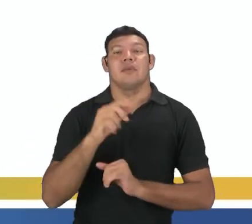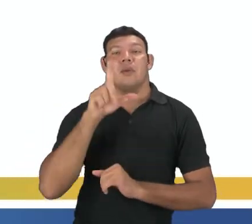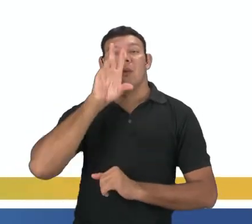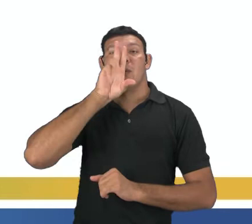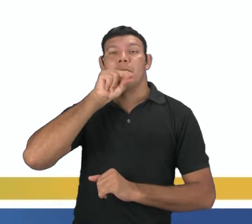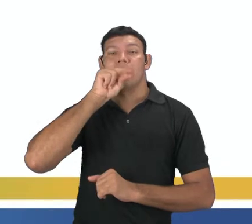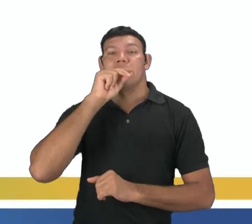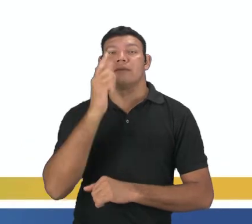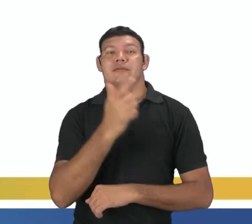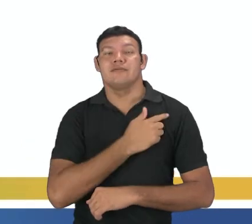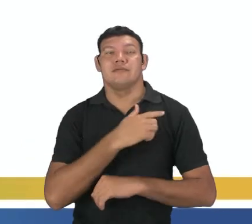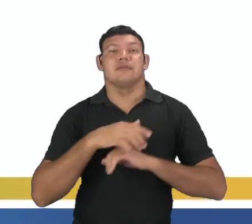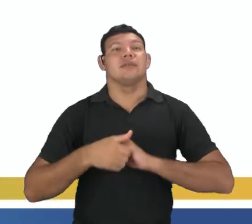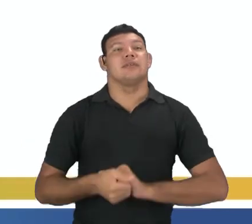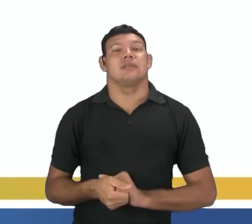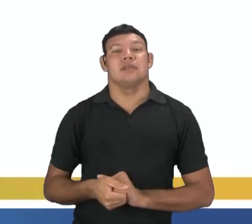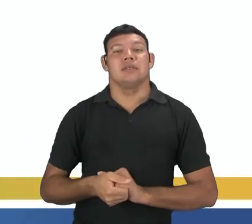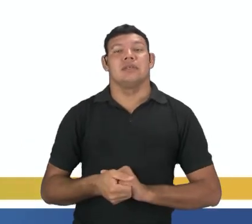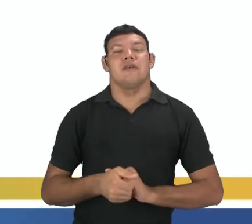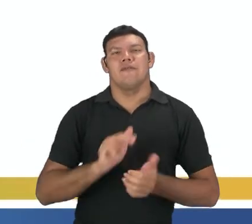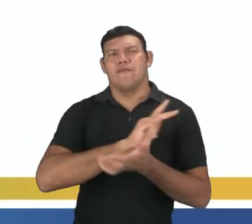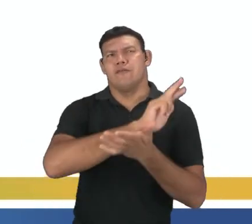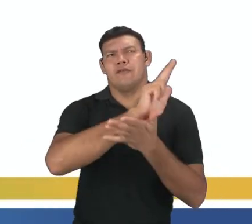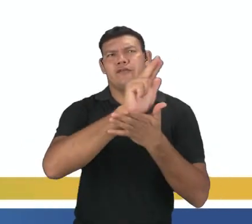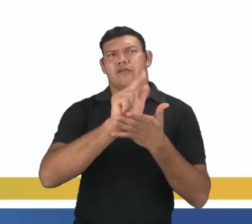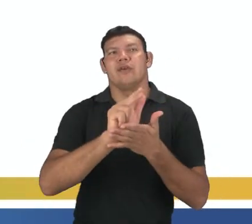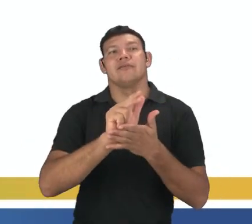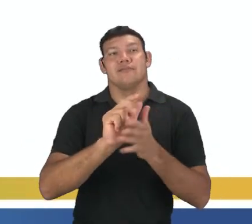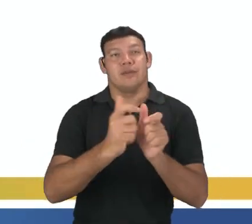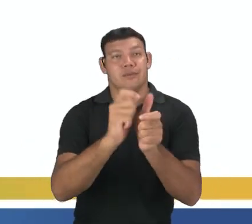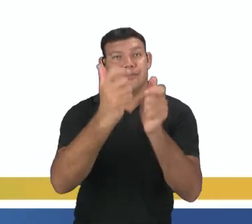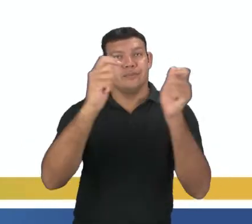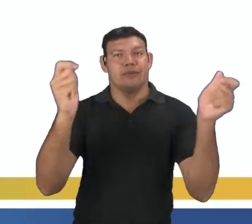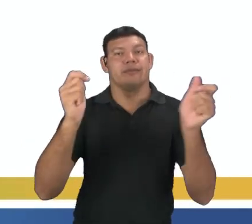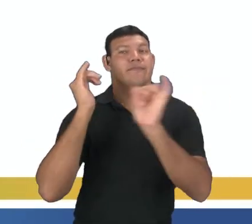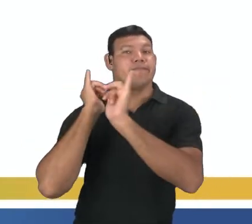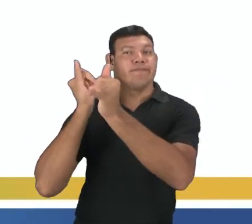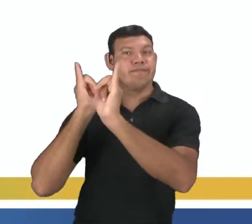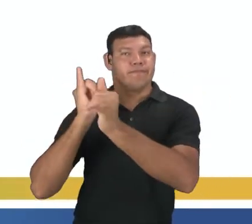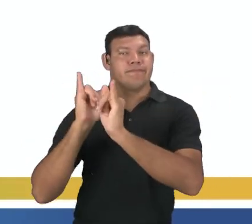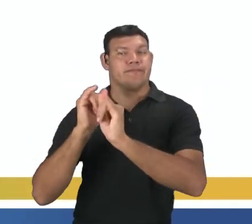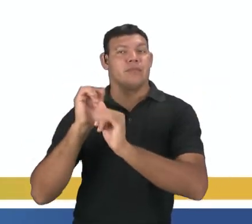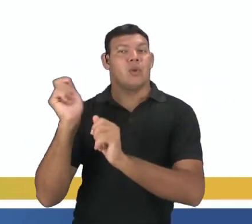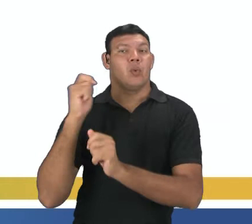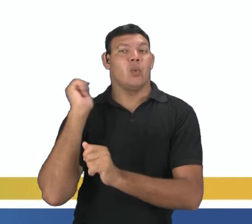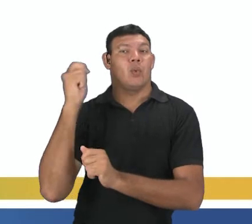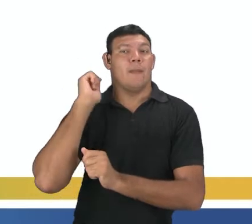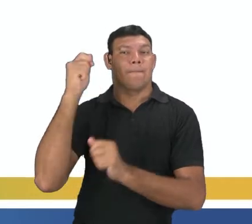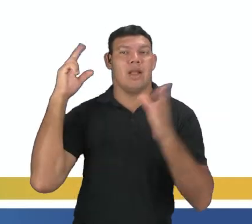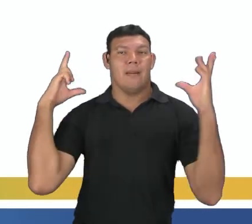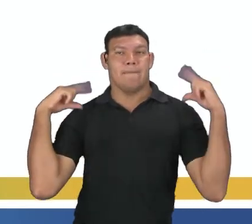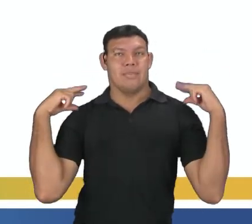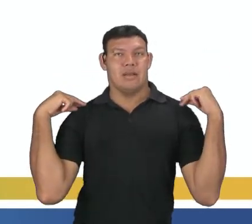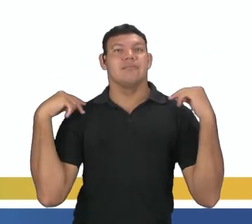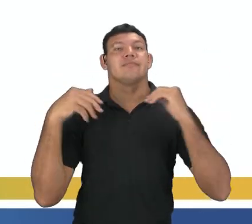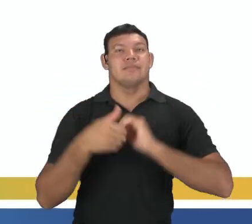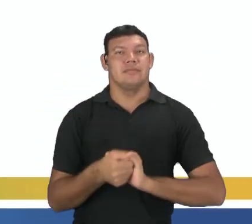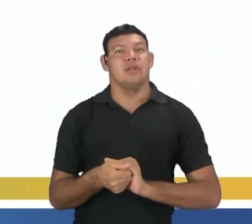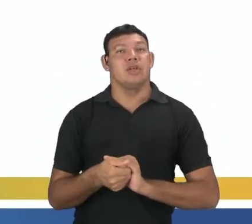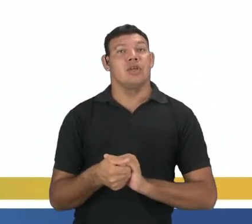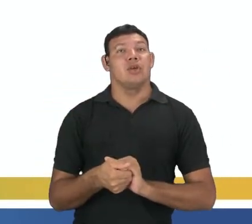Polegar. Uma curiosidade, a maioria dos contos de fadas clássicos que conhecemos atualmente tinha uma